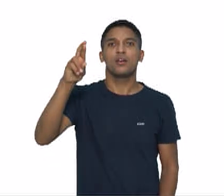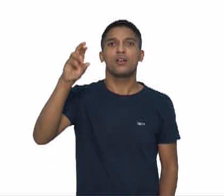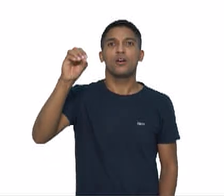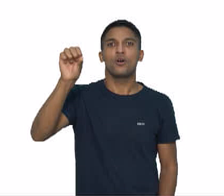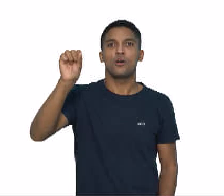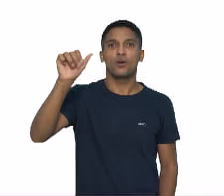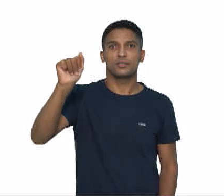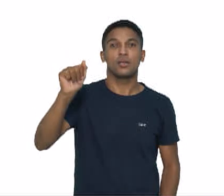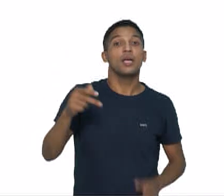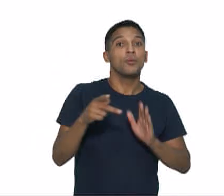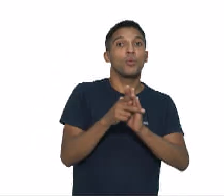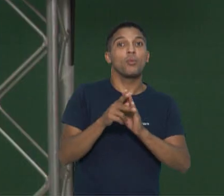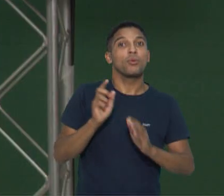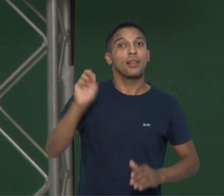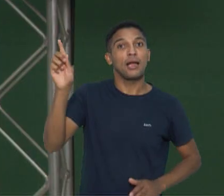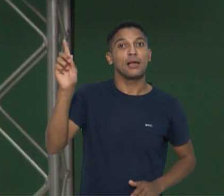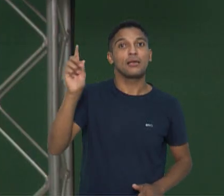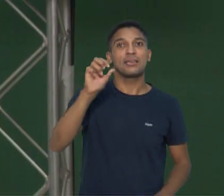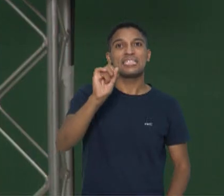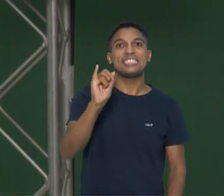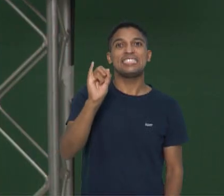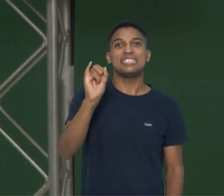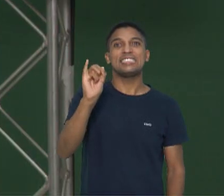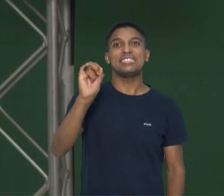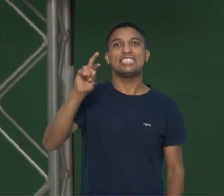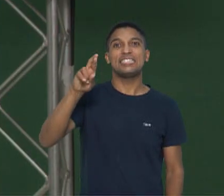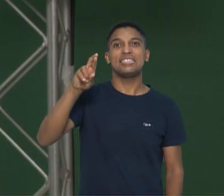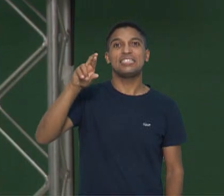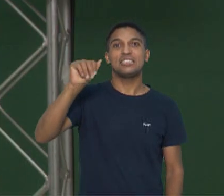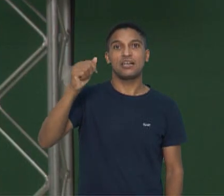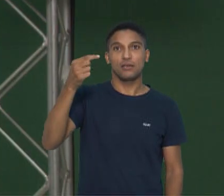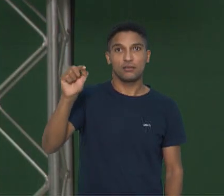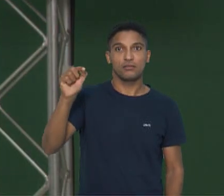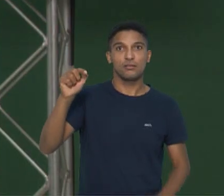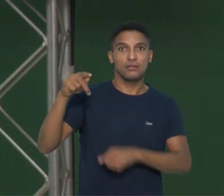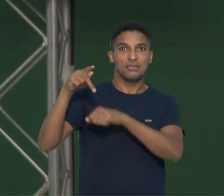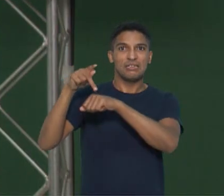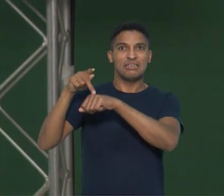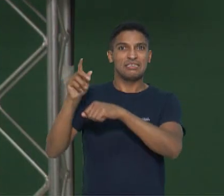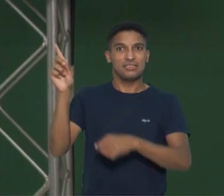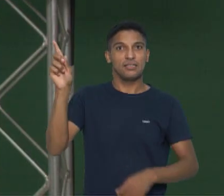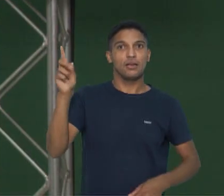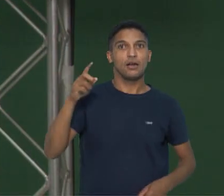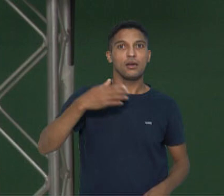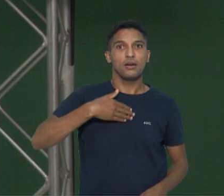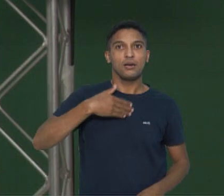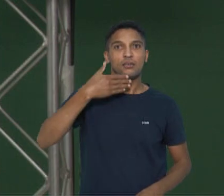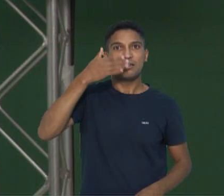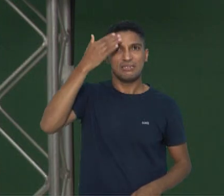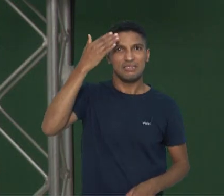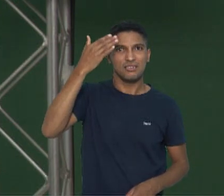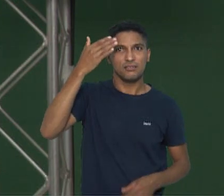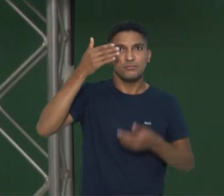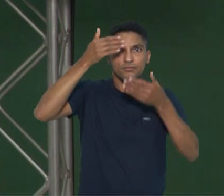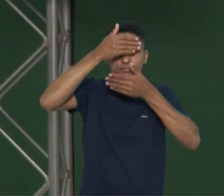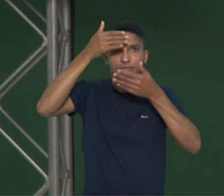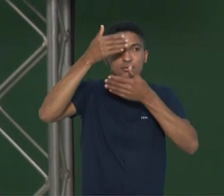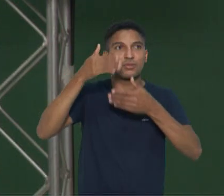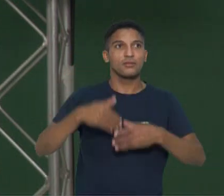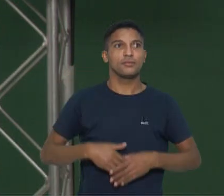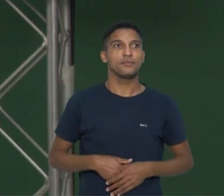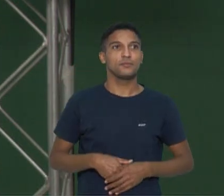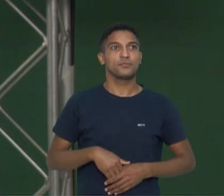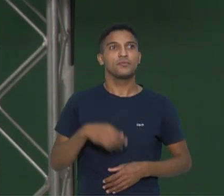Irã, ok? Então, olhem só a luminosidade do sol, né? Entrando, batendo ali nos vitrais